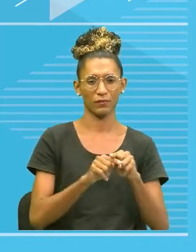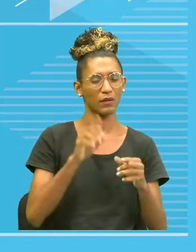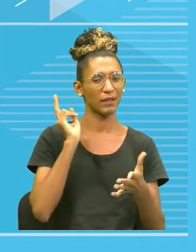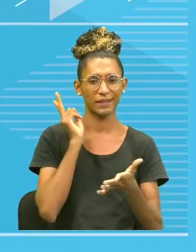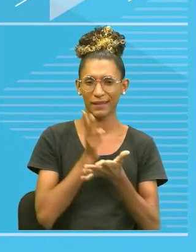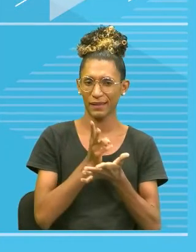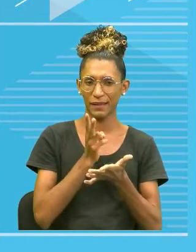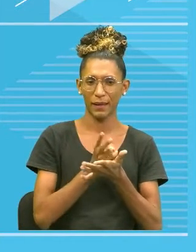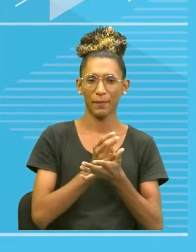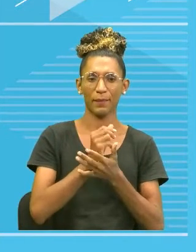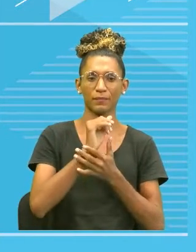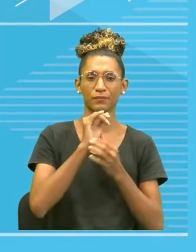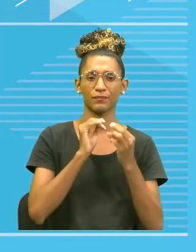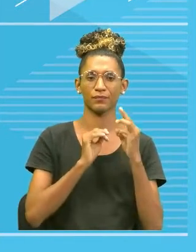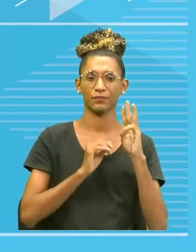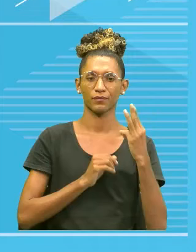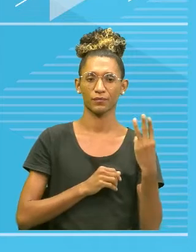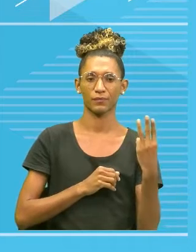base